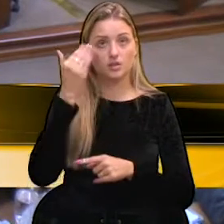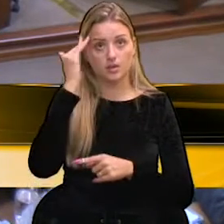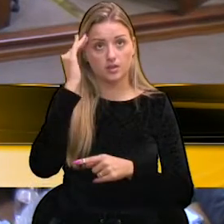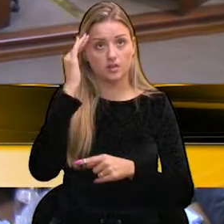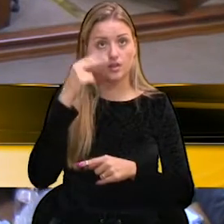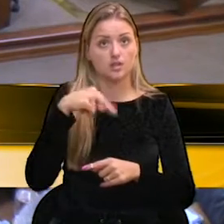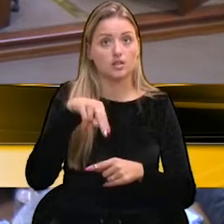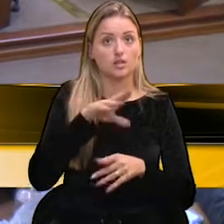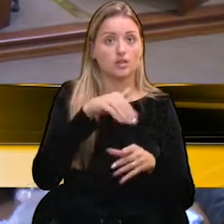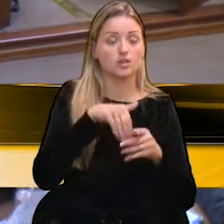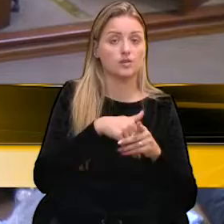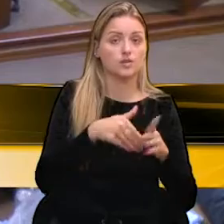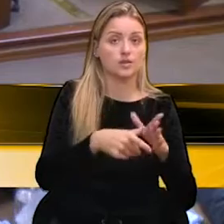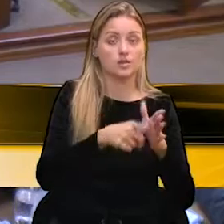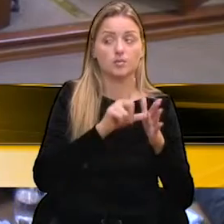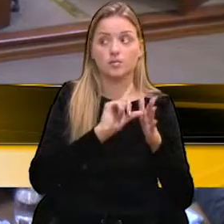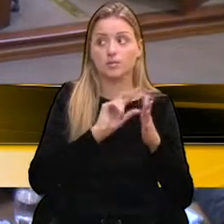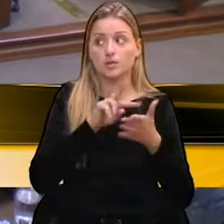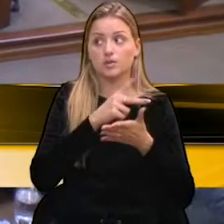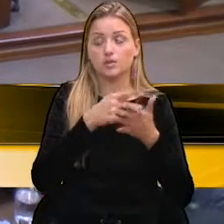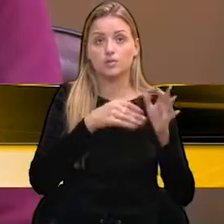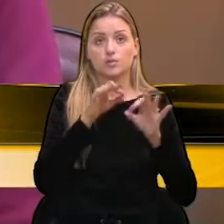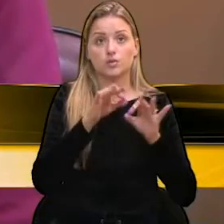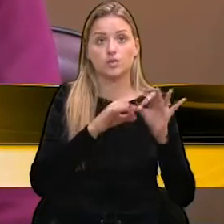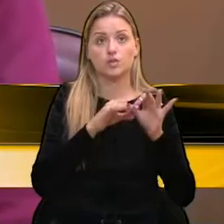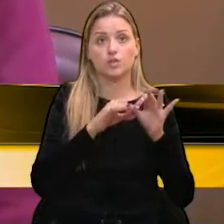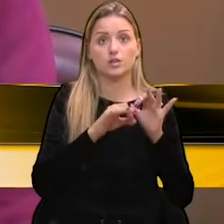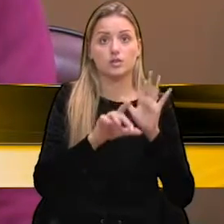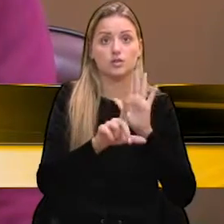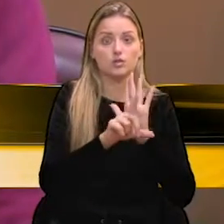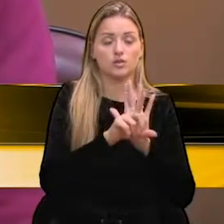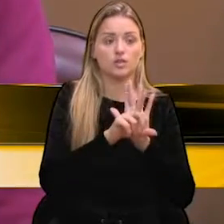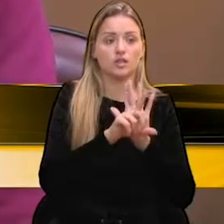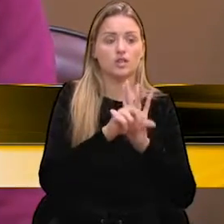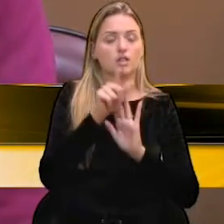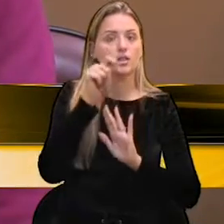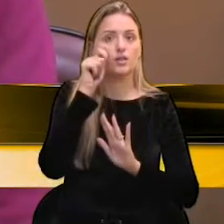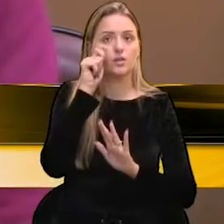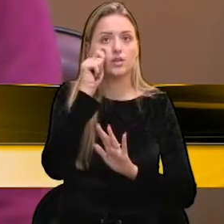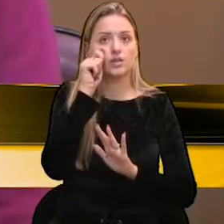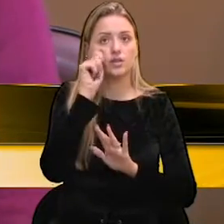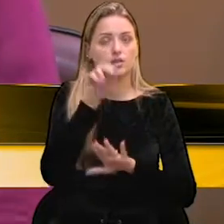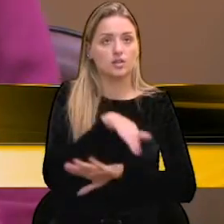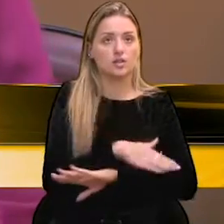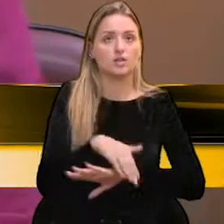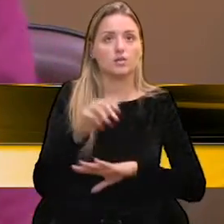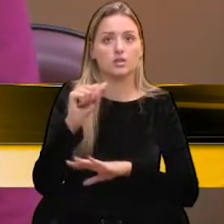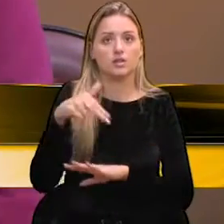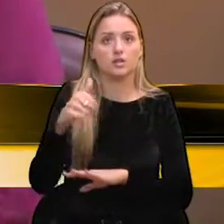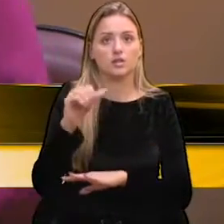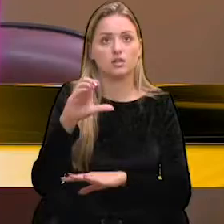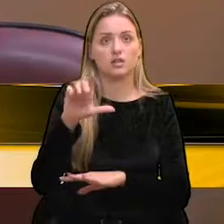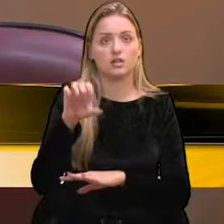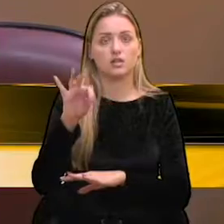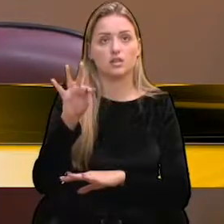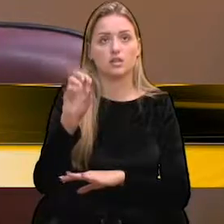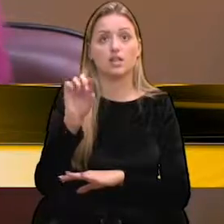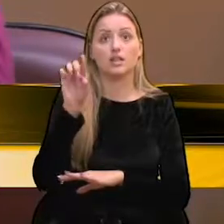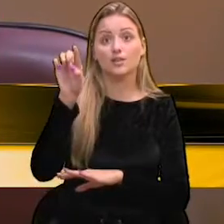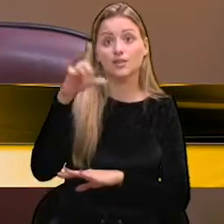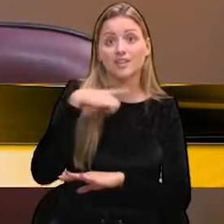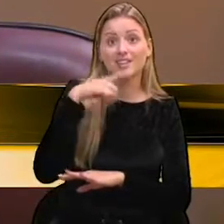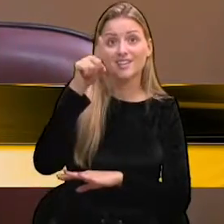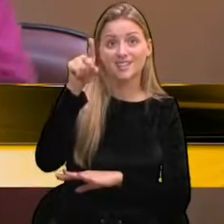votou há pouco um projeto de lei do Magrão sobre a rua Anacleto Alberto Boldo. E estava